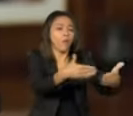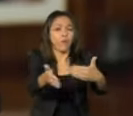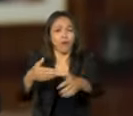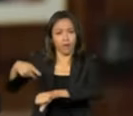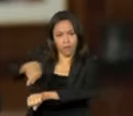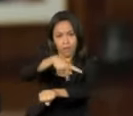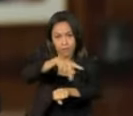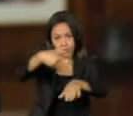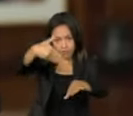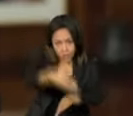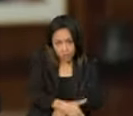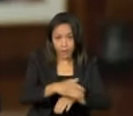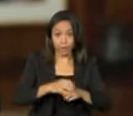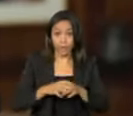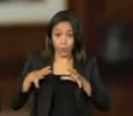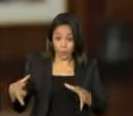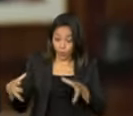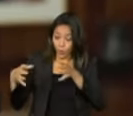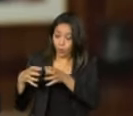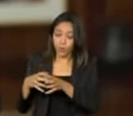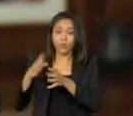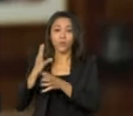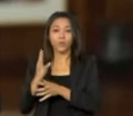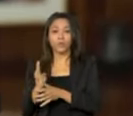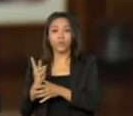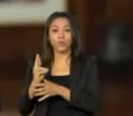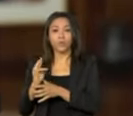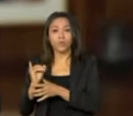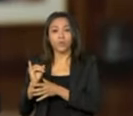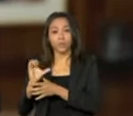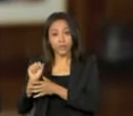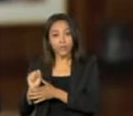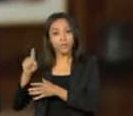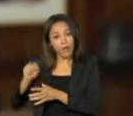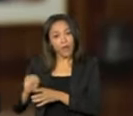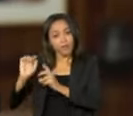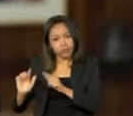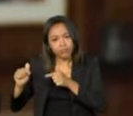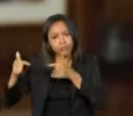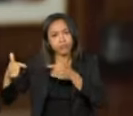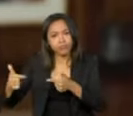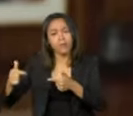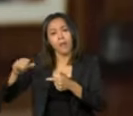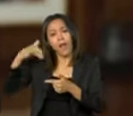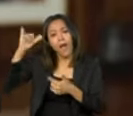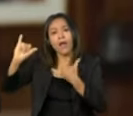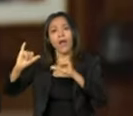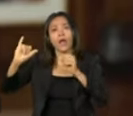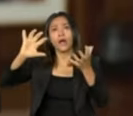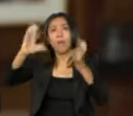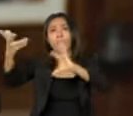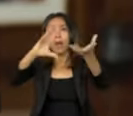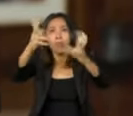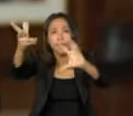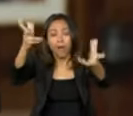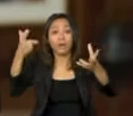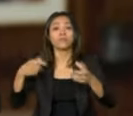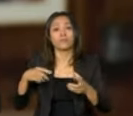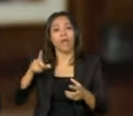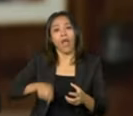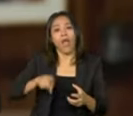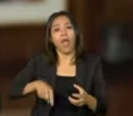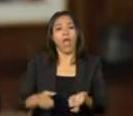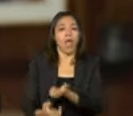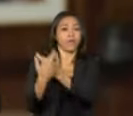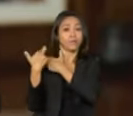O BRICS é ator incontornável no enfrentamento da mudança do clima. Não há dúvida de que a maior responsabilidade